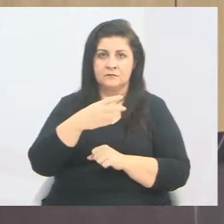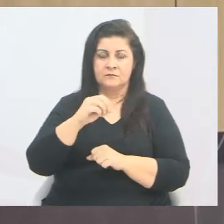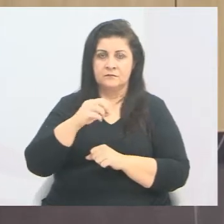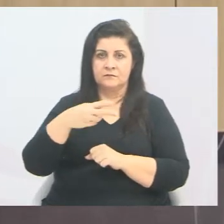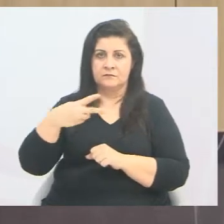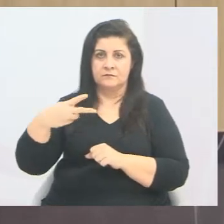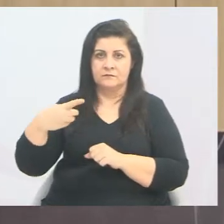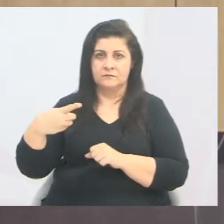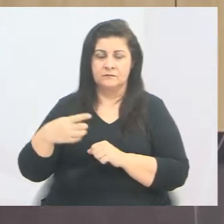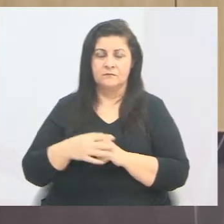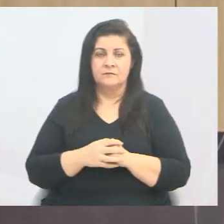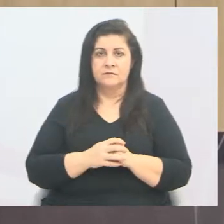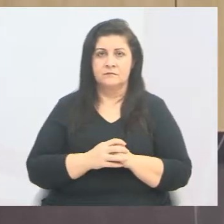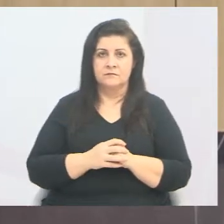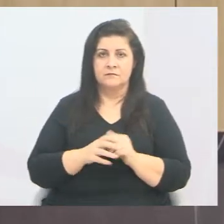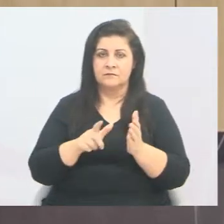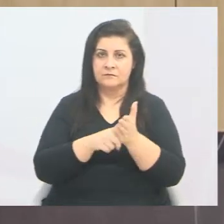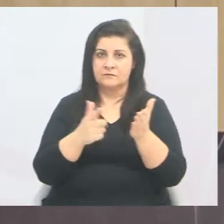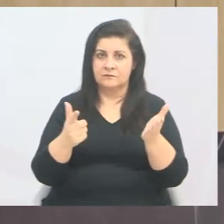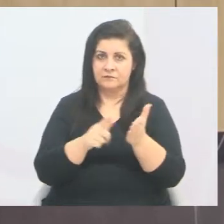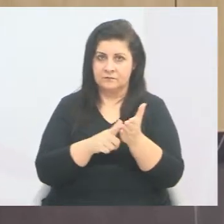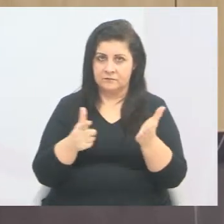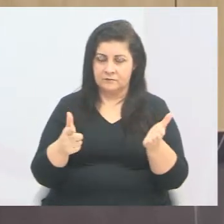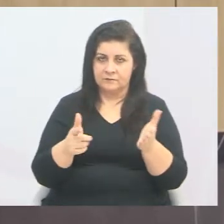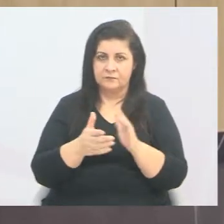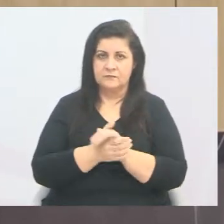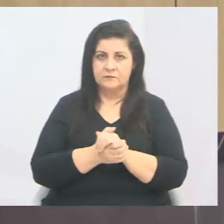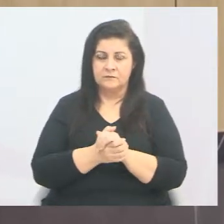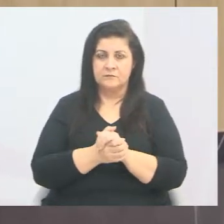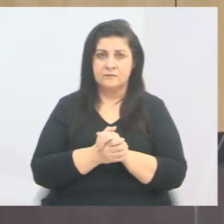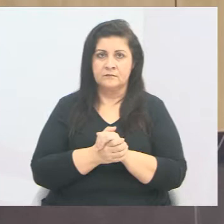publicado no Boletim Oficial do Município